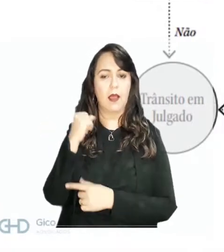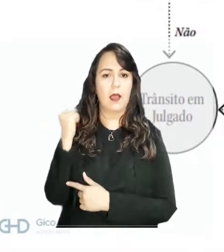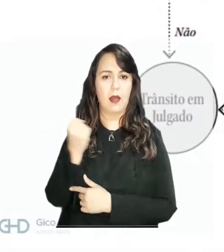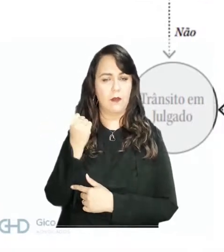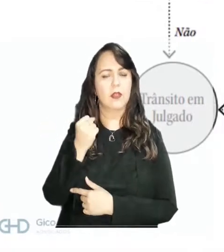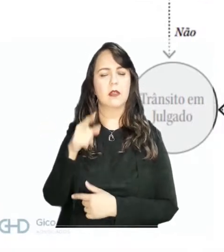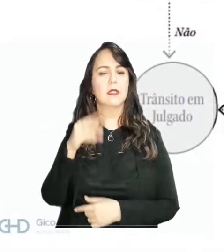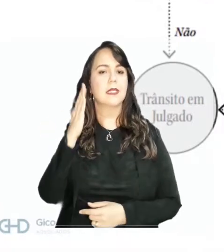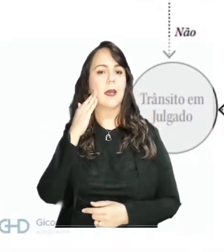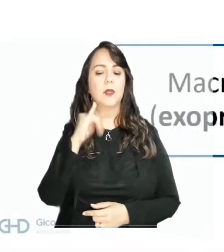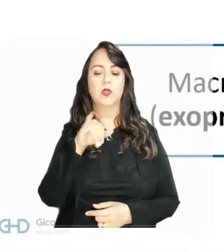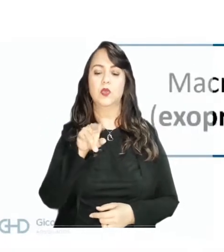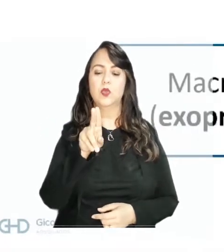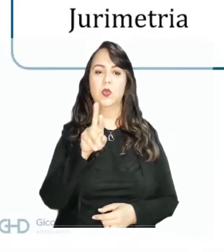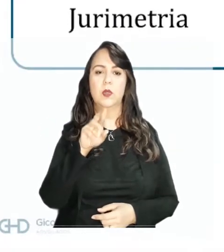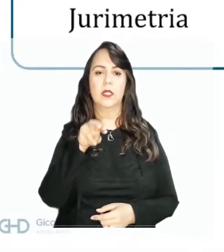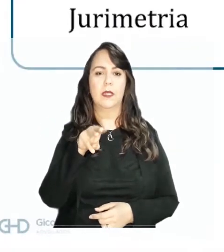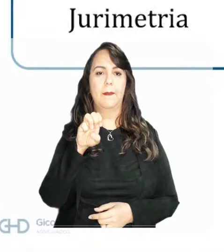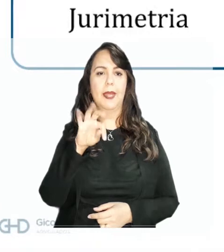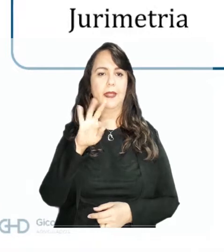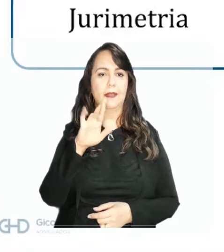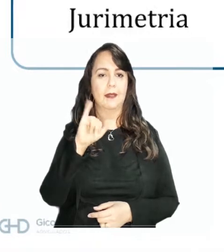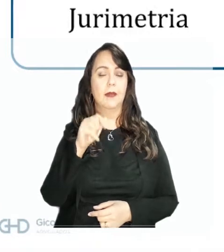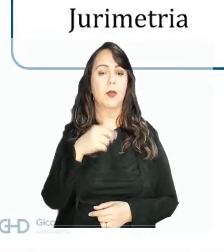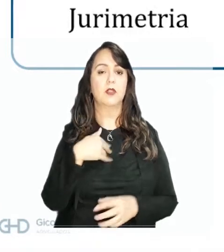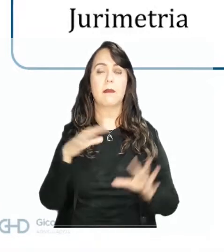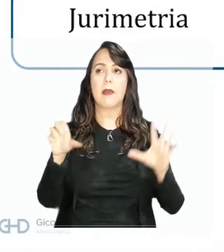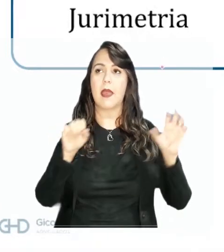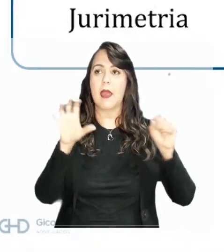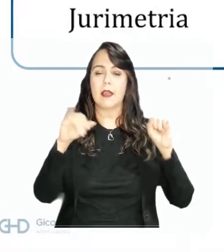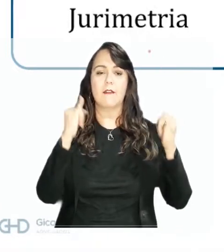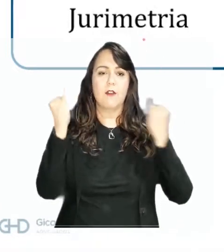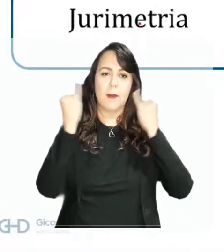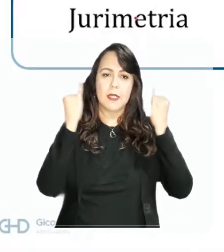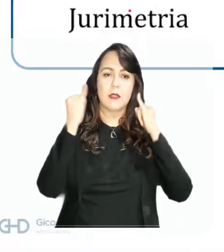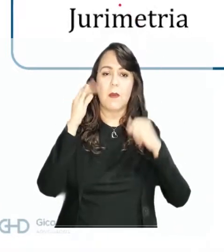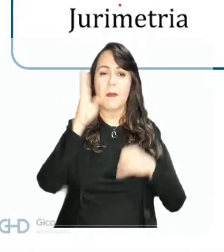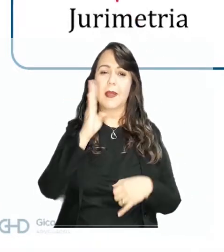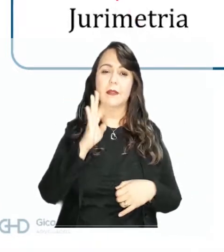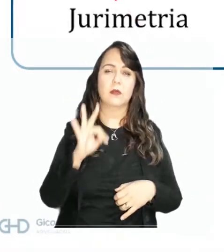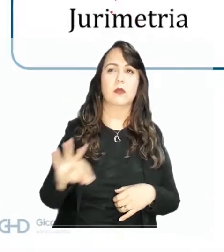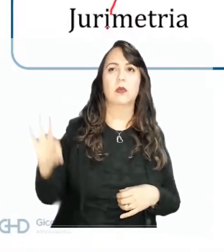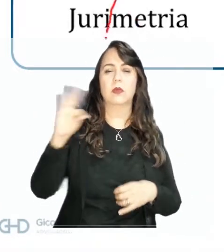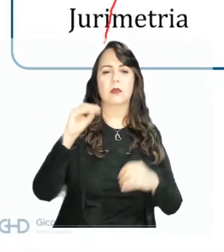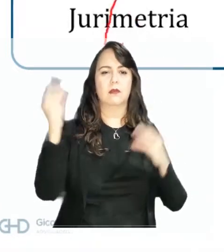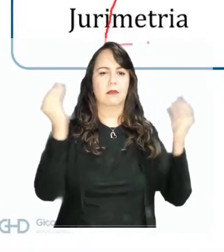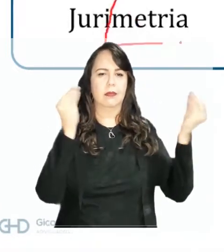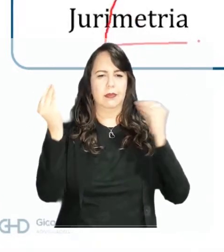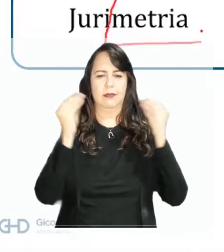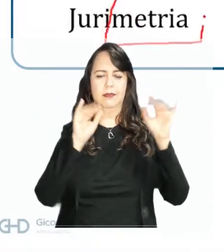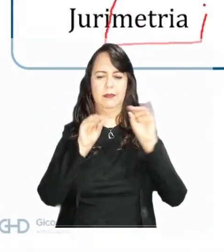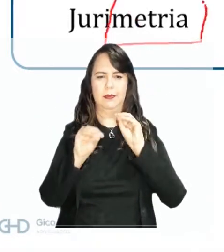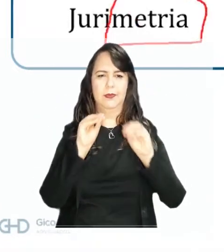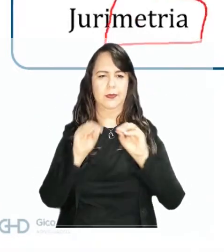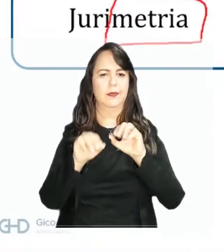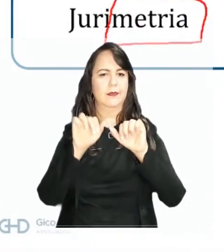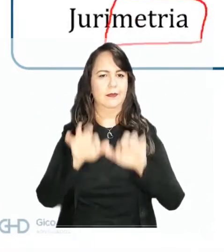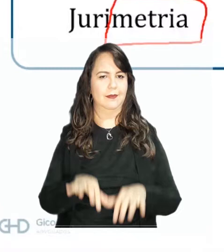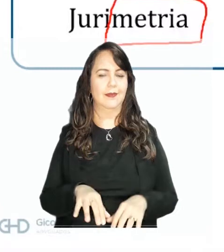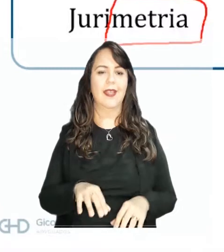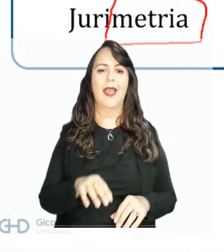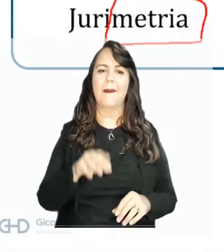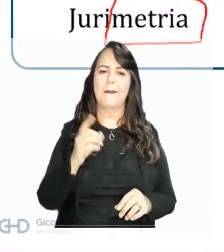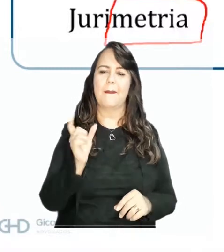disso, não muito mais. Por quê? Porque a jurimetria é literalmente a métrica. Eu quero medir as